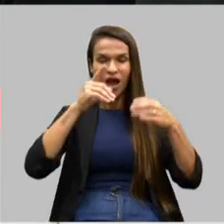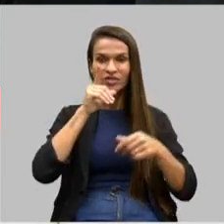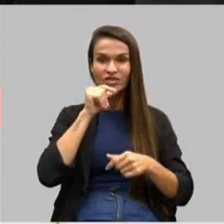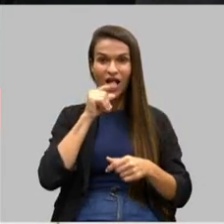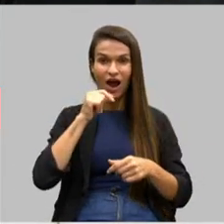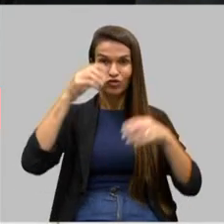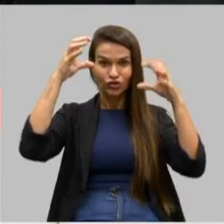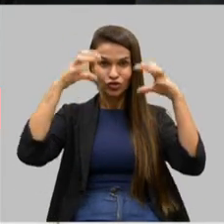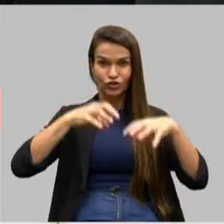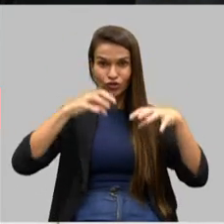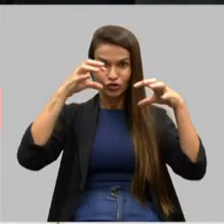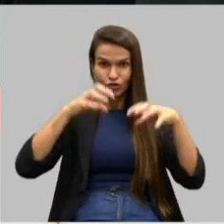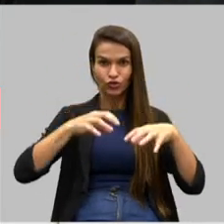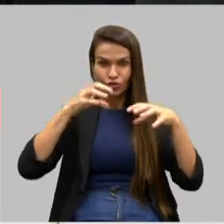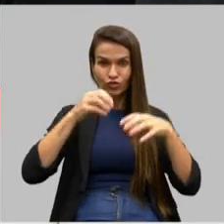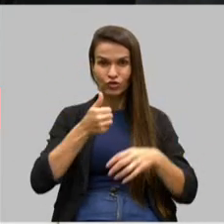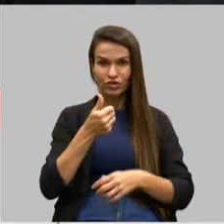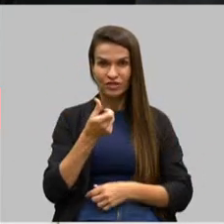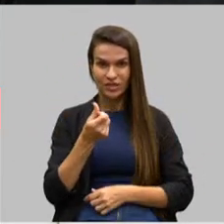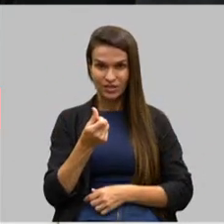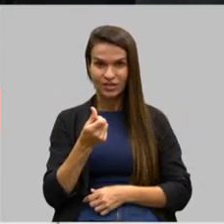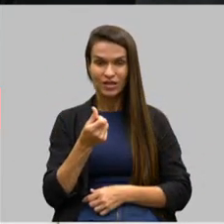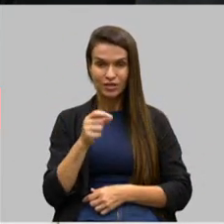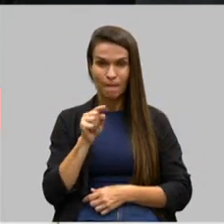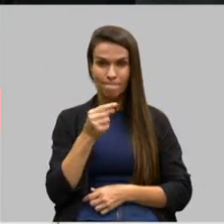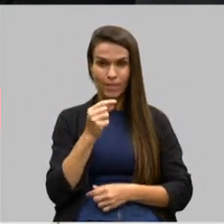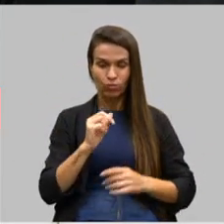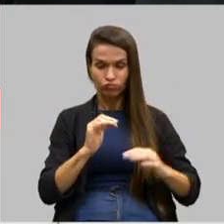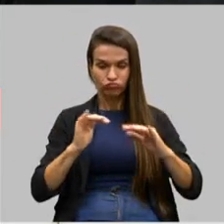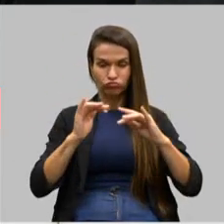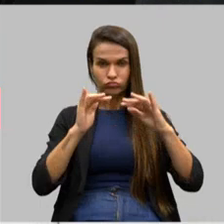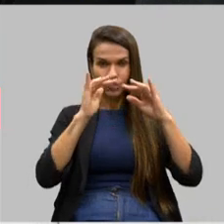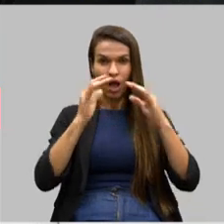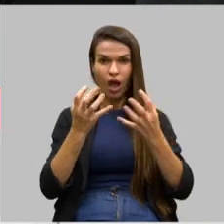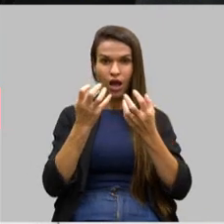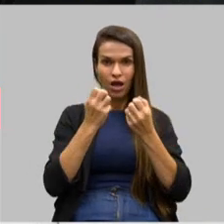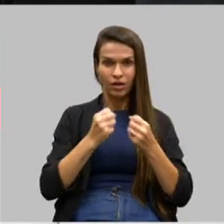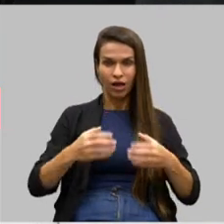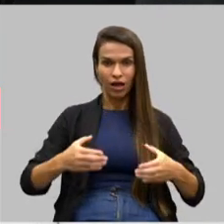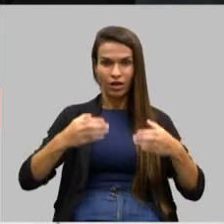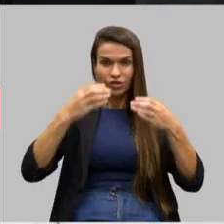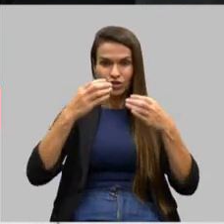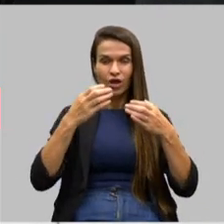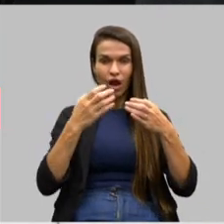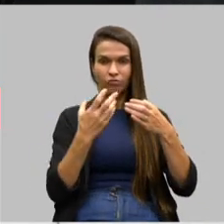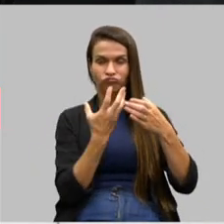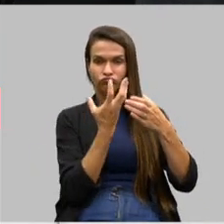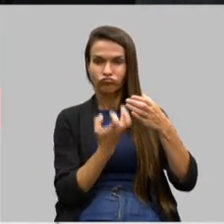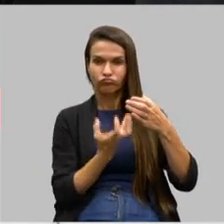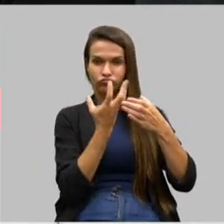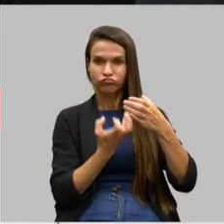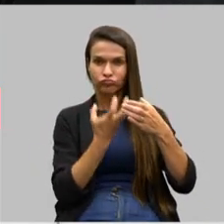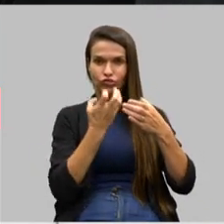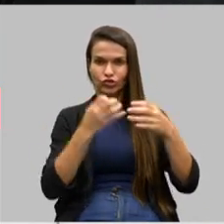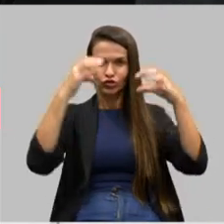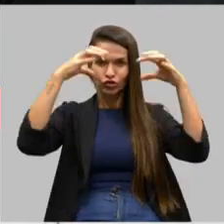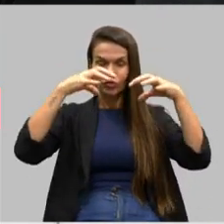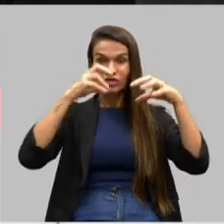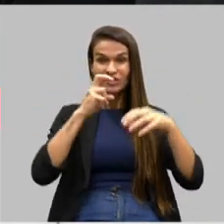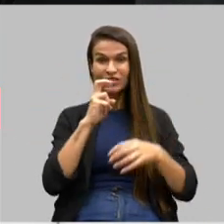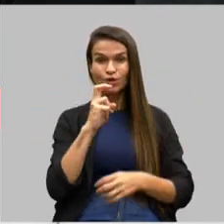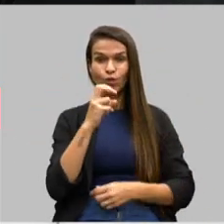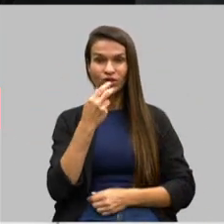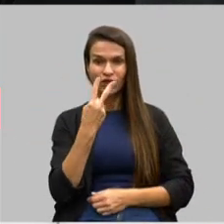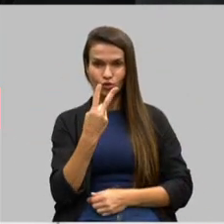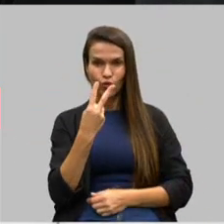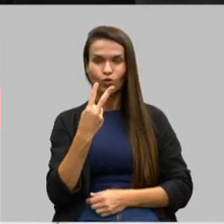chuva de 16 mil litros, recebe a cisterna de captação de água de chuva de 52 mil litros, que é